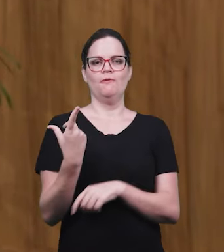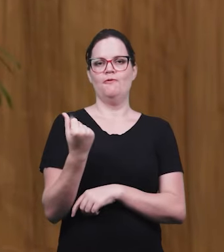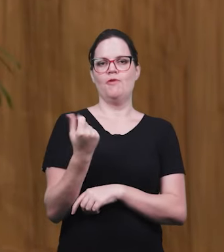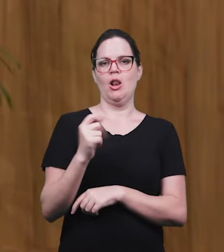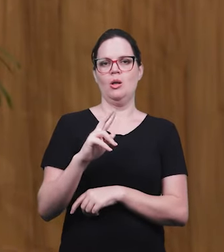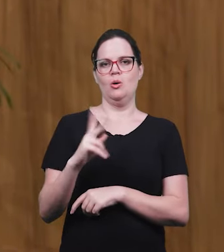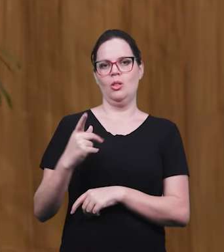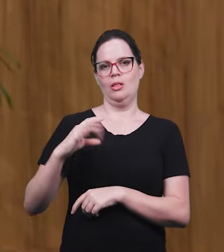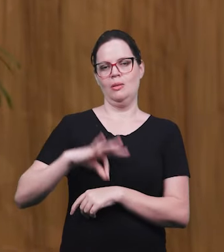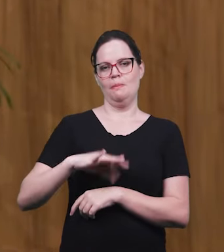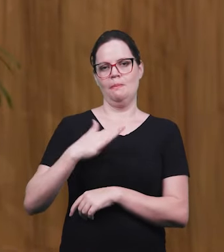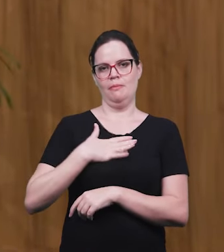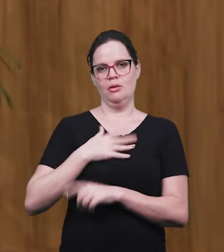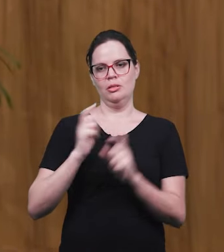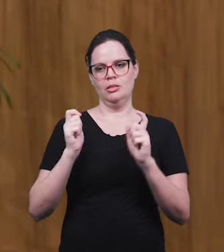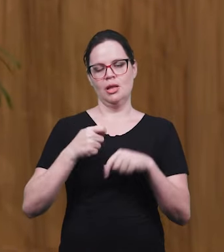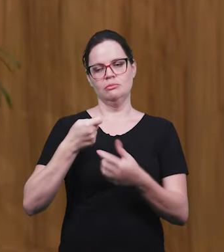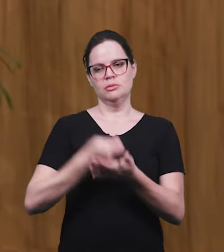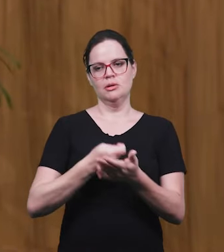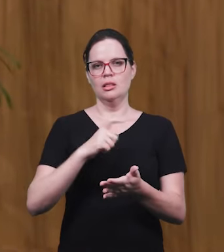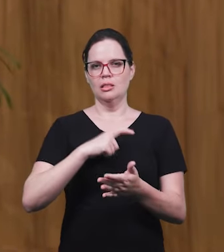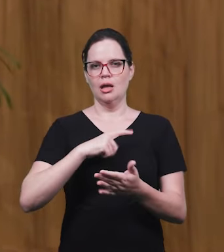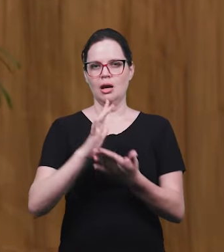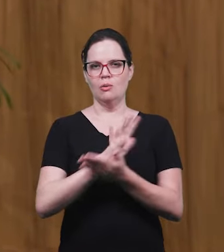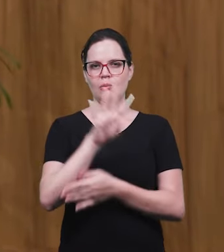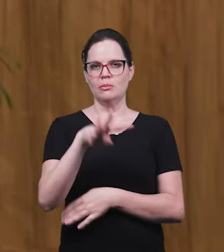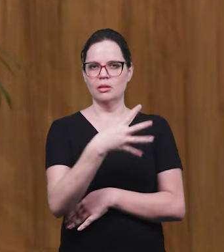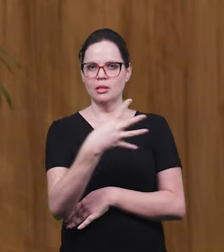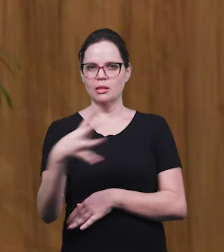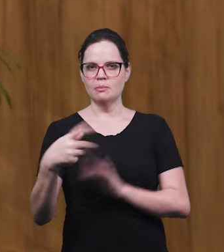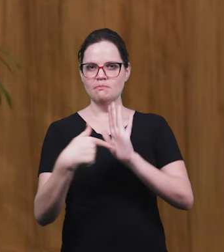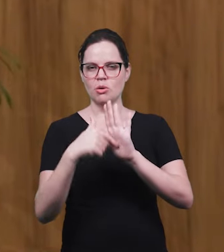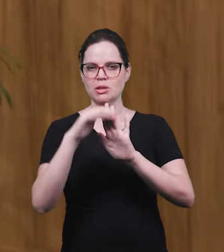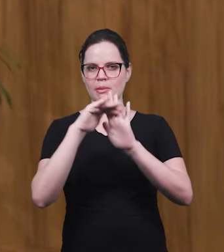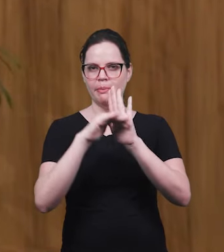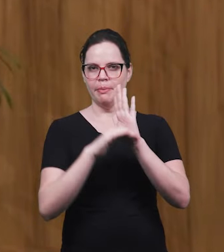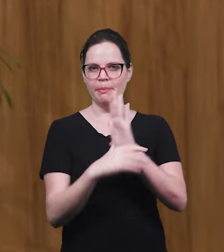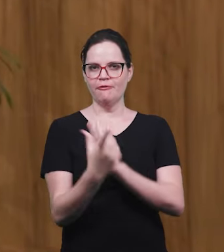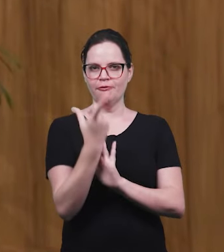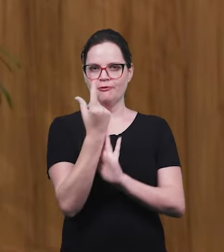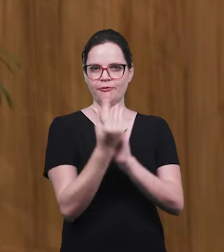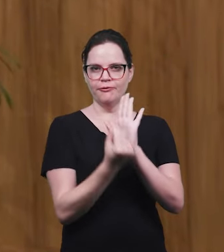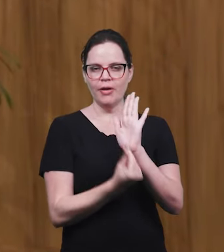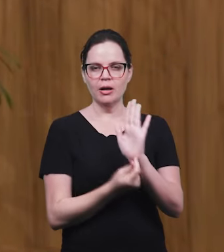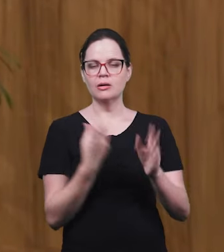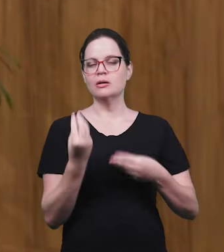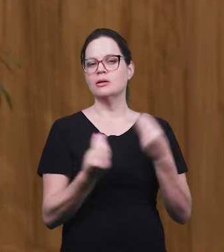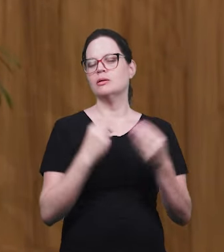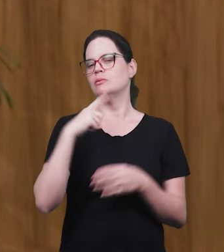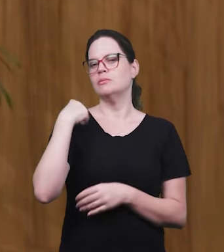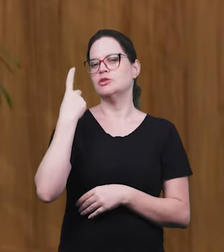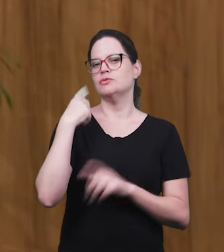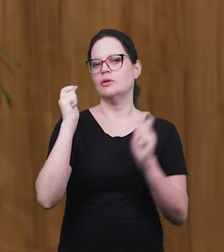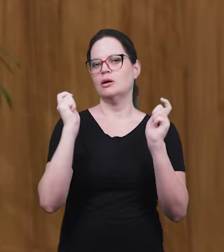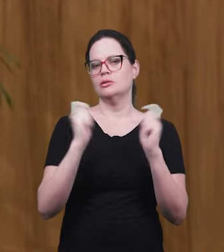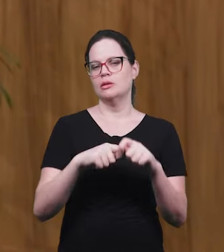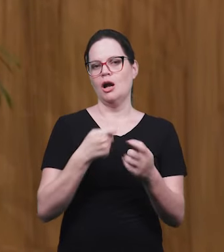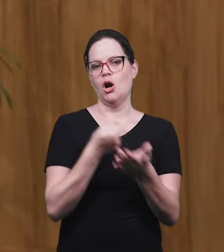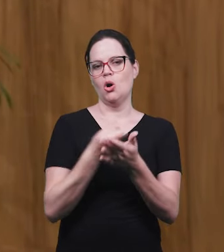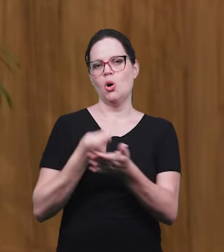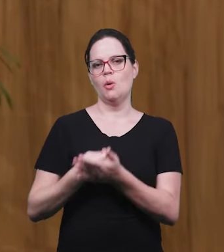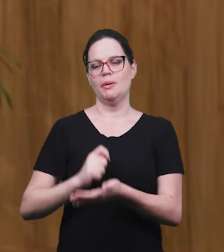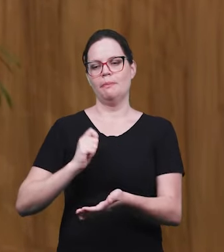eles podem ser cobrados, se existe uma tabela fixa, algum valor inicial, e como que o advogado ele pode fazer para poder